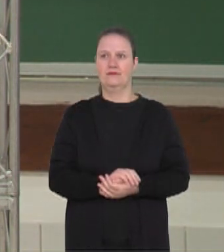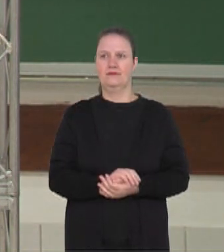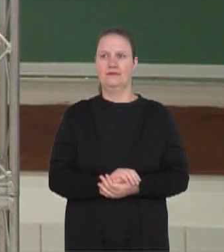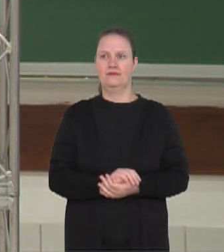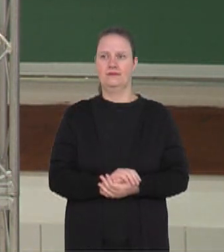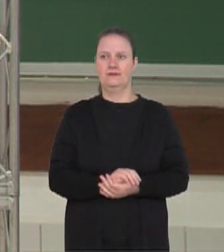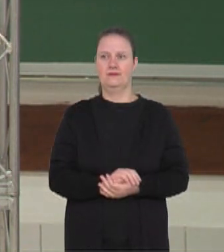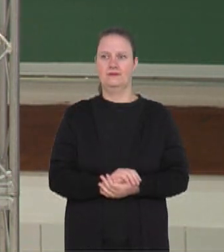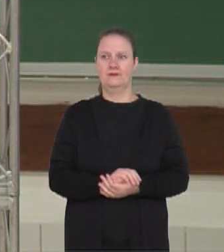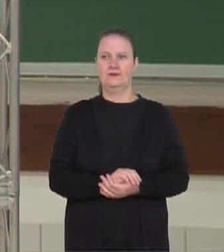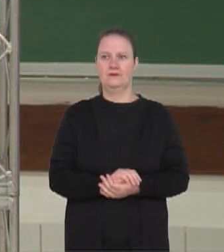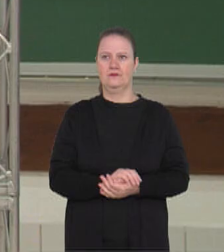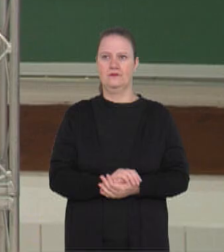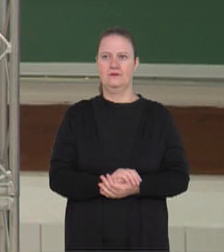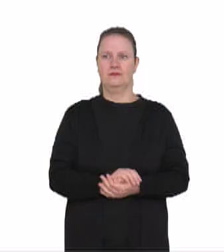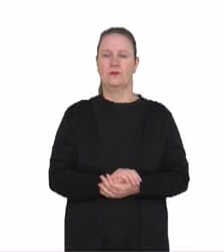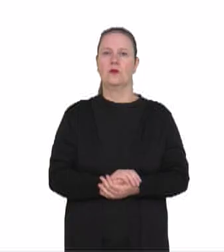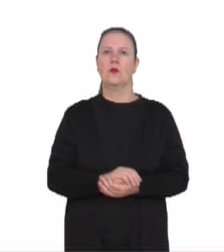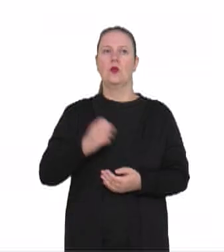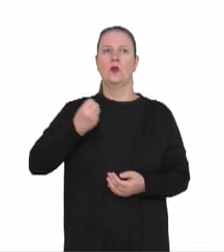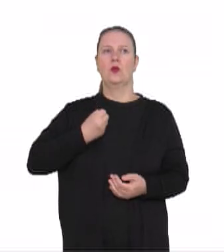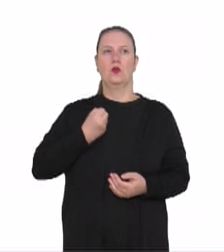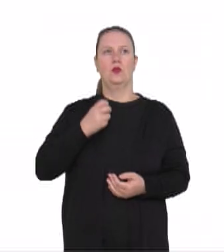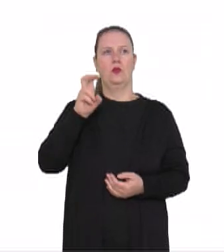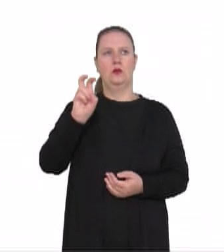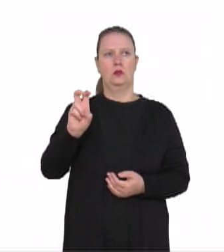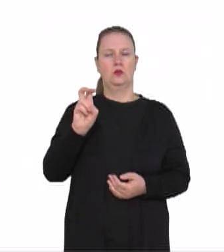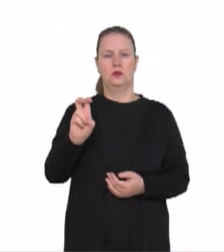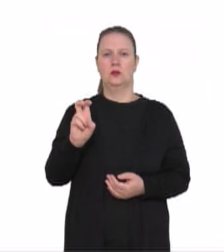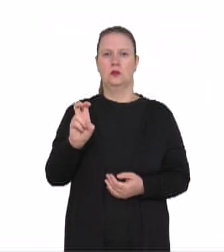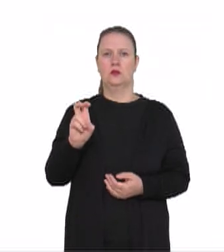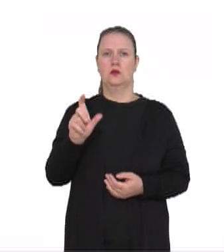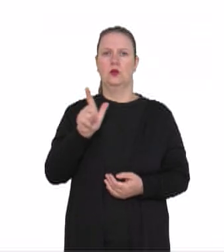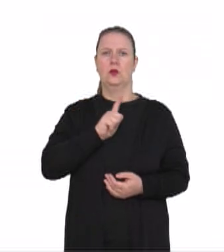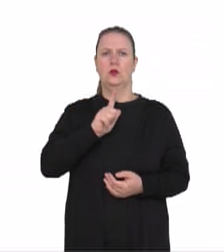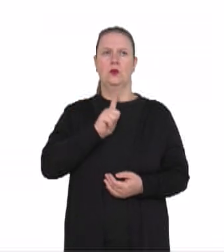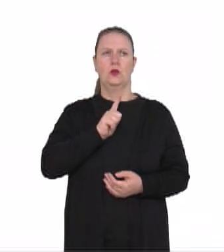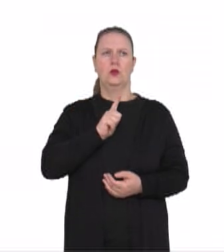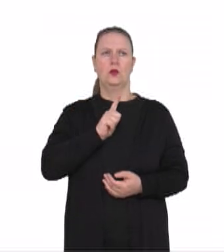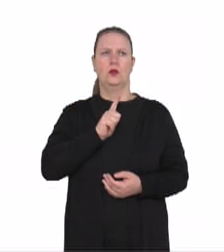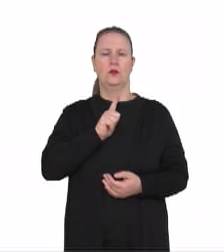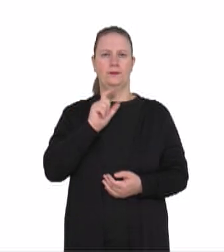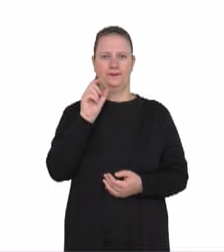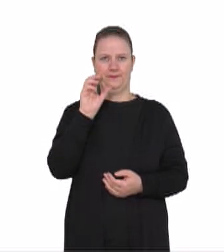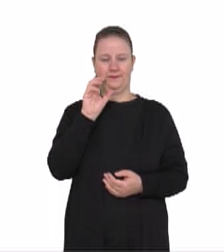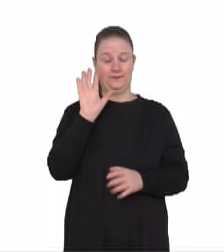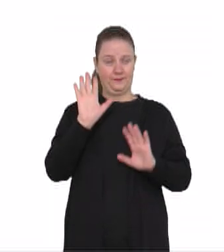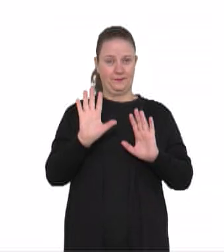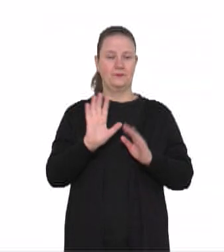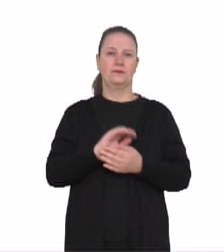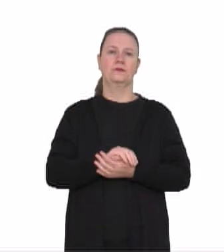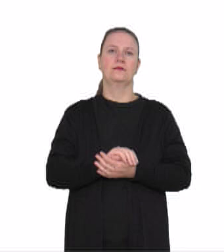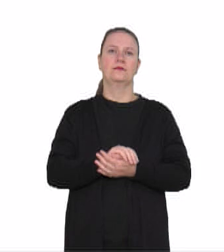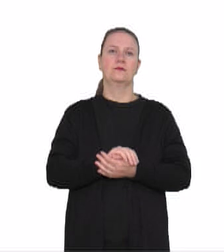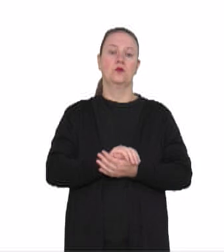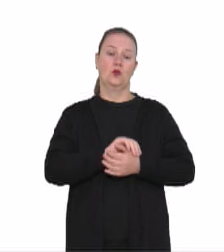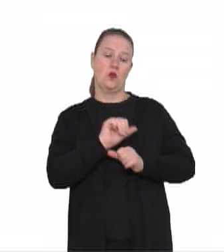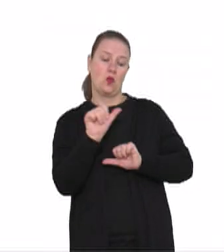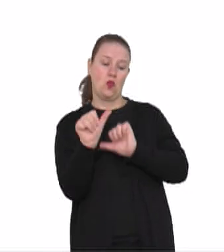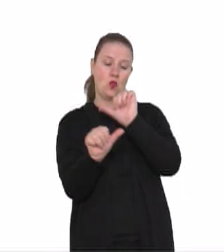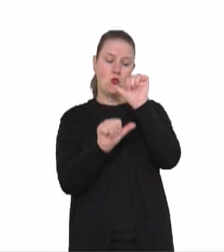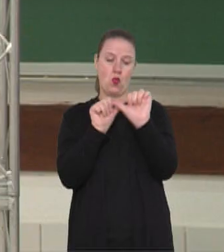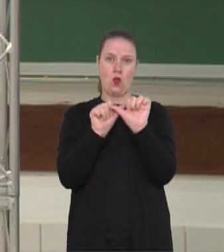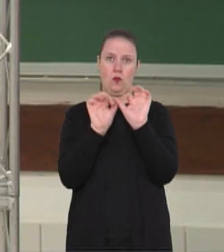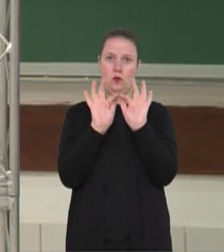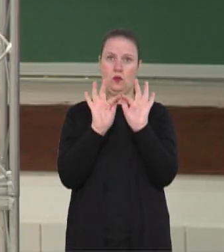Prosseguindo aqui, a número 5 diz assim, make simple changes to your daily life. Então, faça mudanças